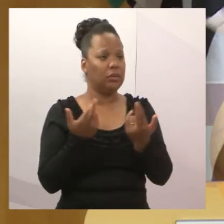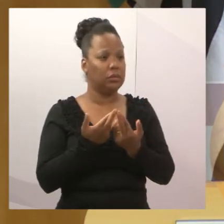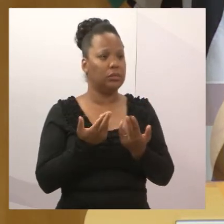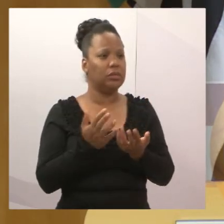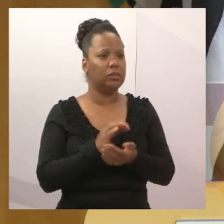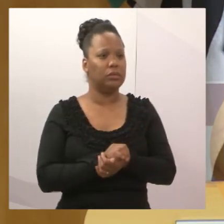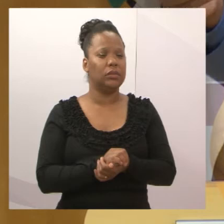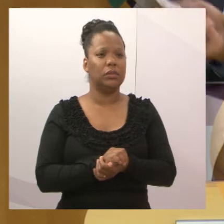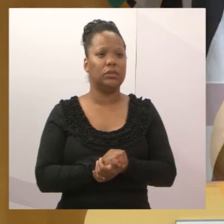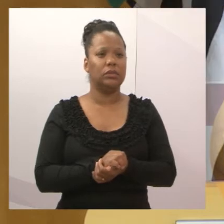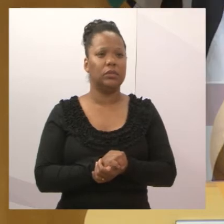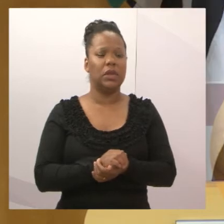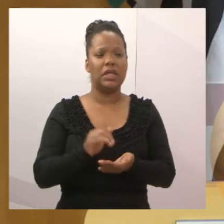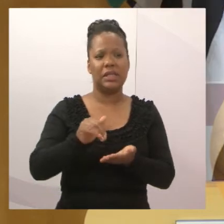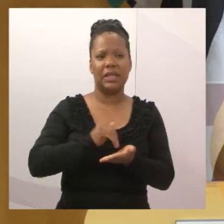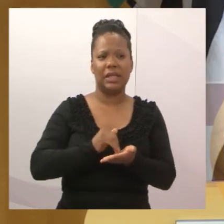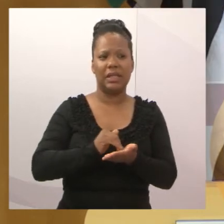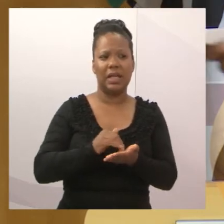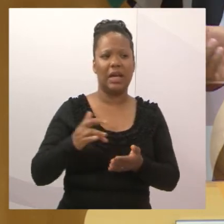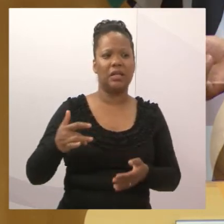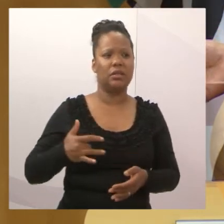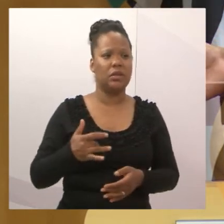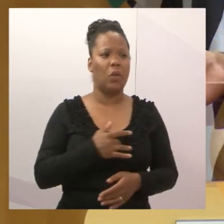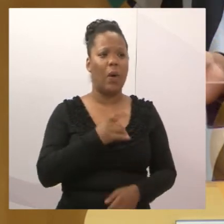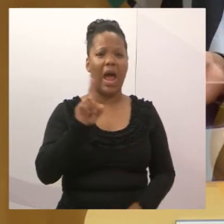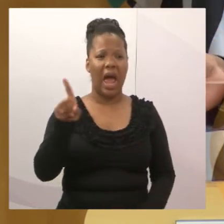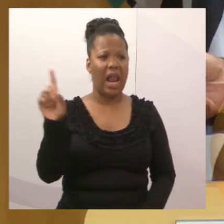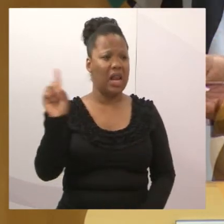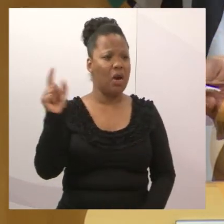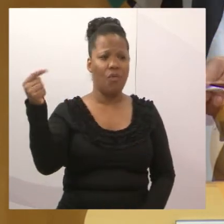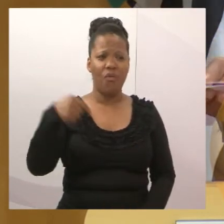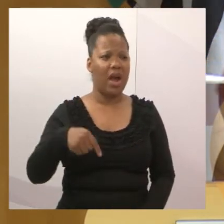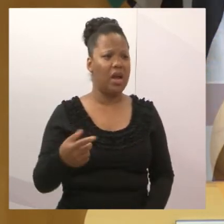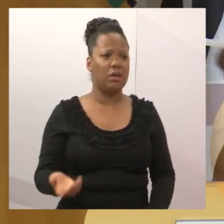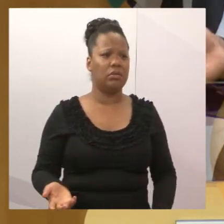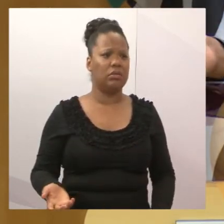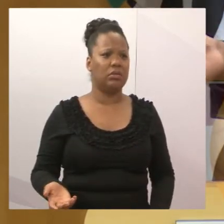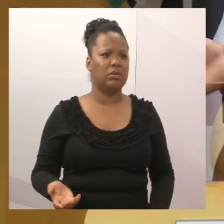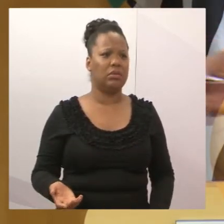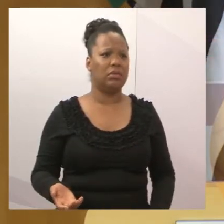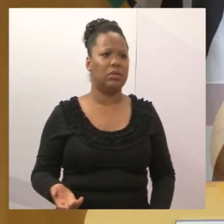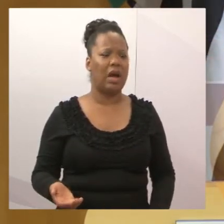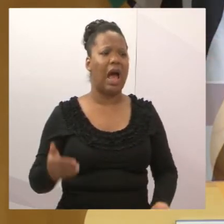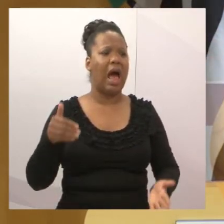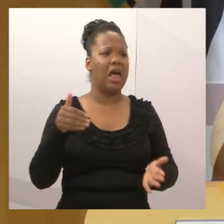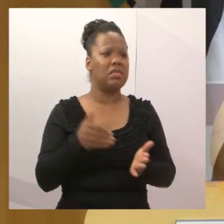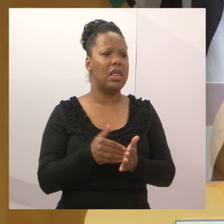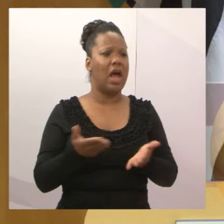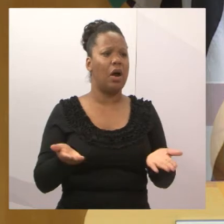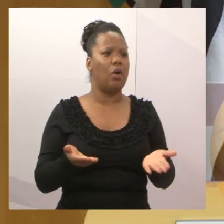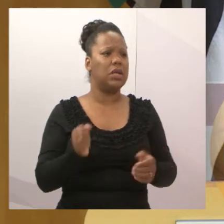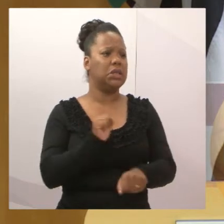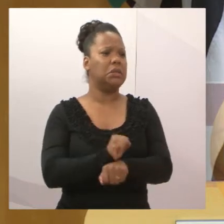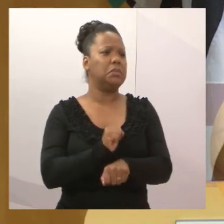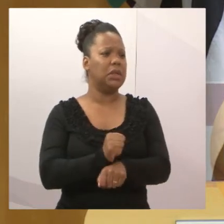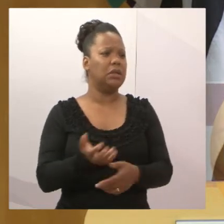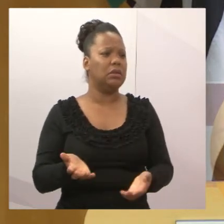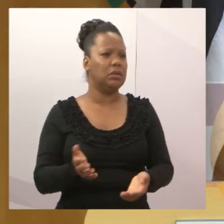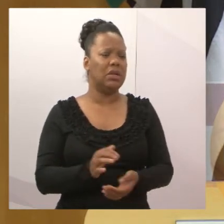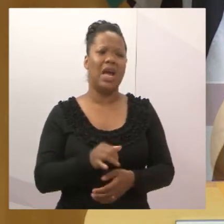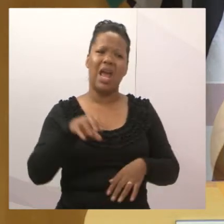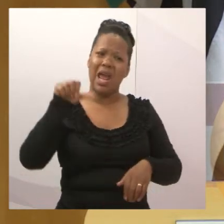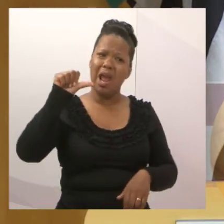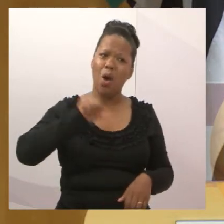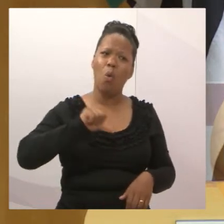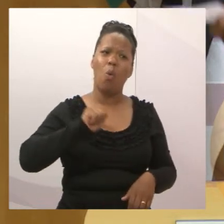que fez um convite para a secretária de saúde e ela não compareceu, né? Eu acho que até hoje a gente está esperando. Isso é ruim, né? Como o vereador falou,